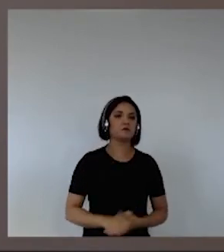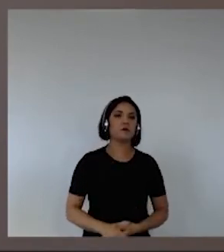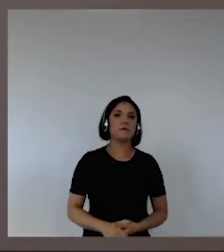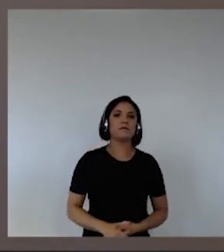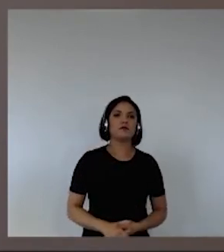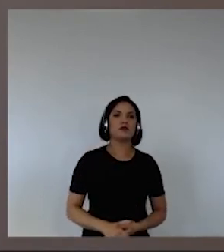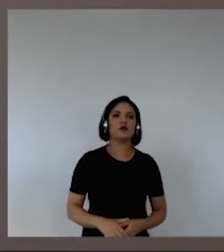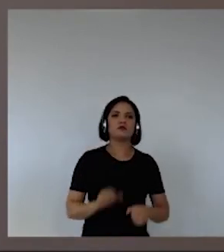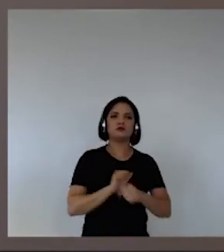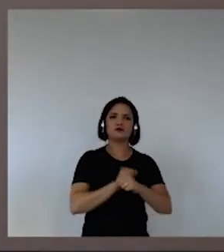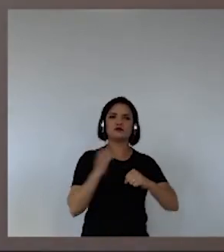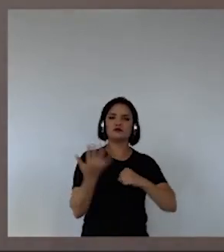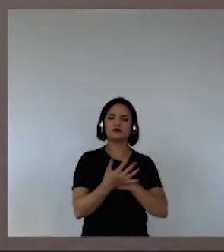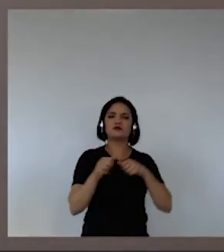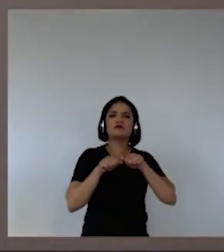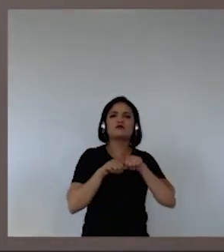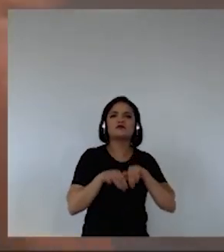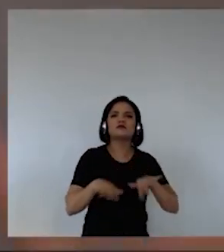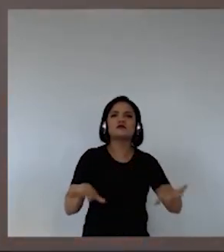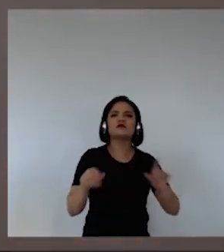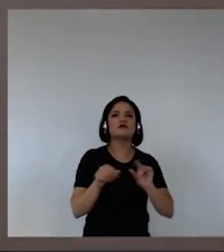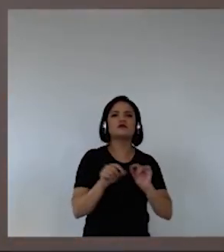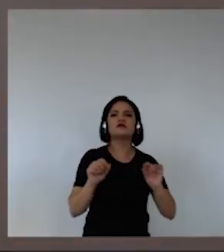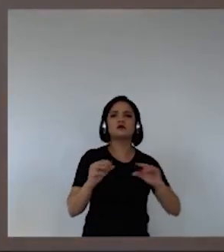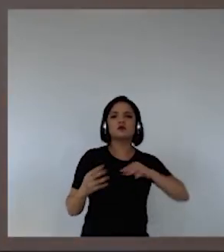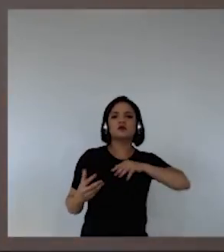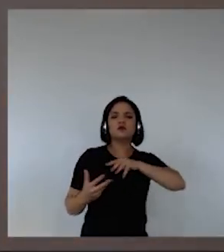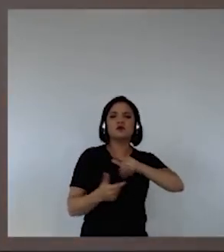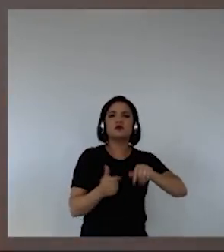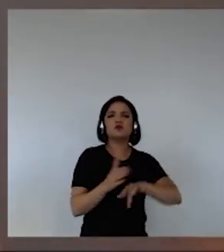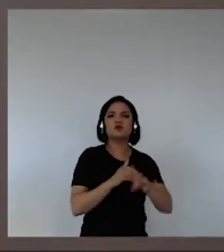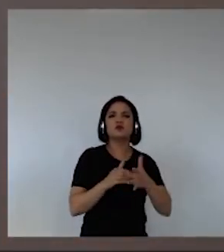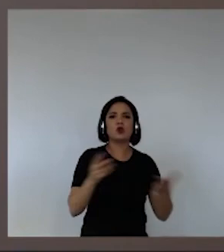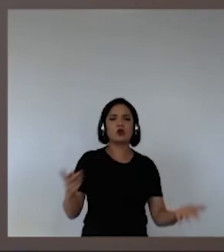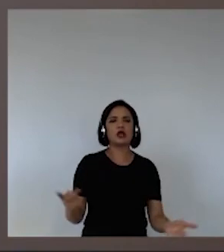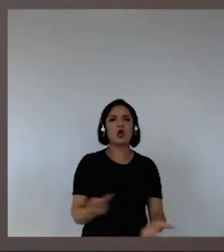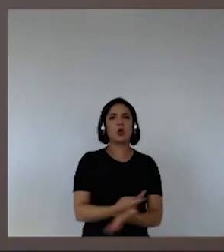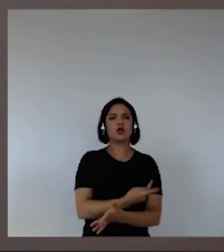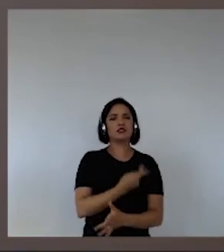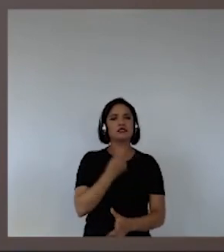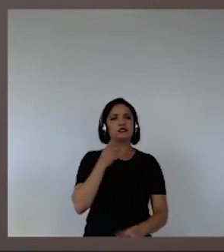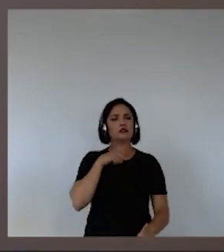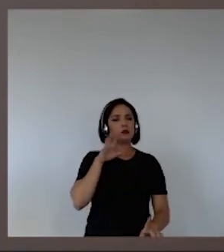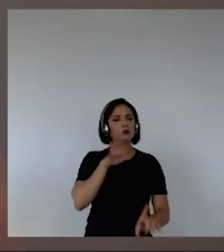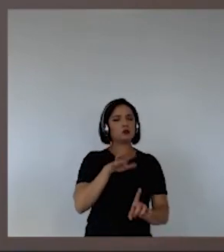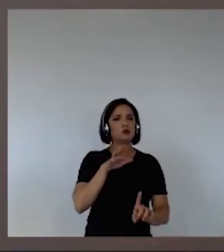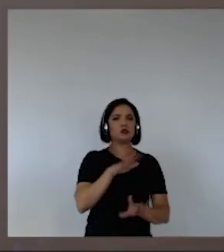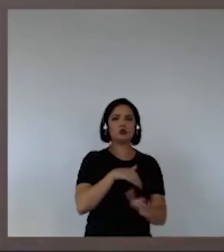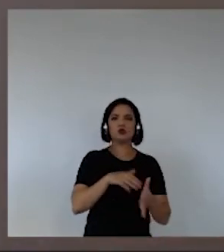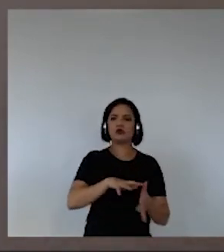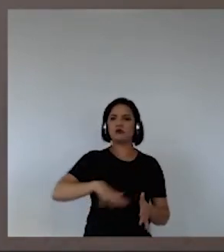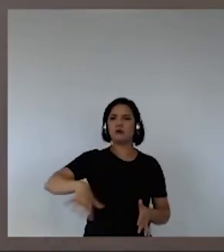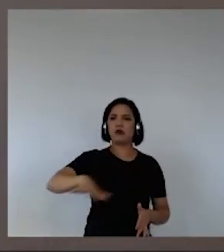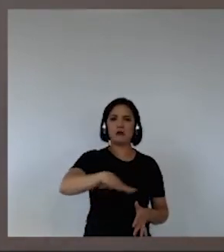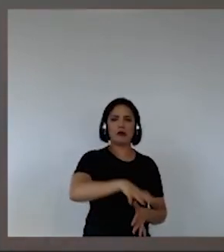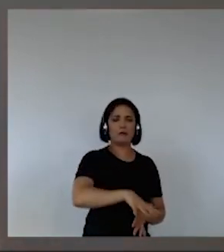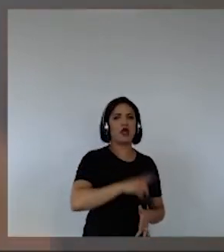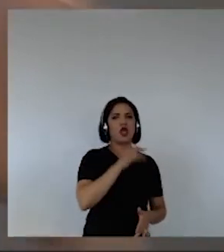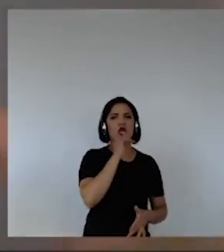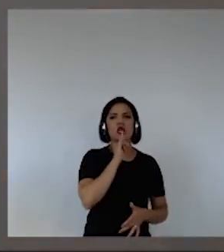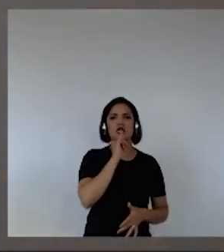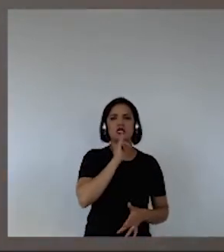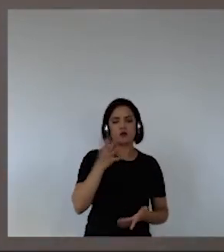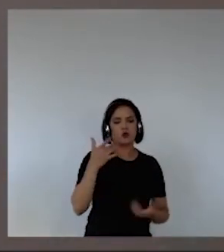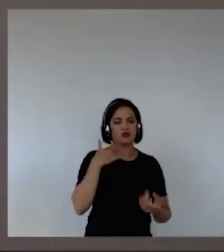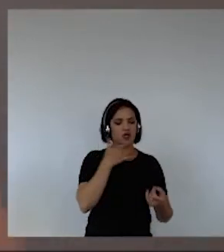a pandemia gerou, no mundo inteiro, reflexos em todas as áreas, né? Então, nós sabemos que gerou reflexos, por exemplo,